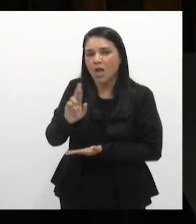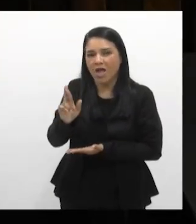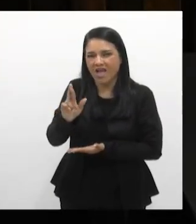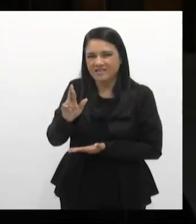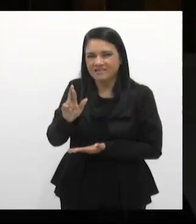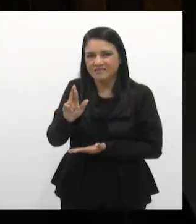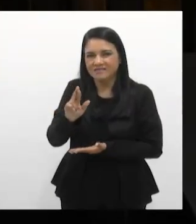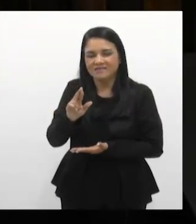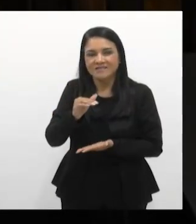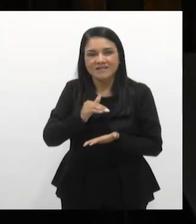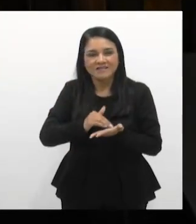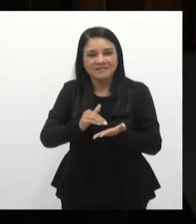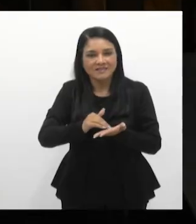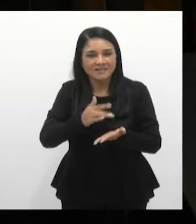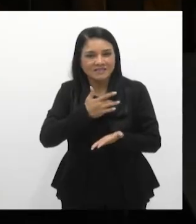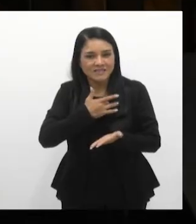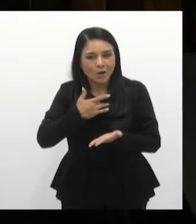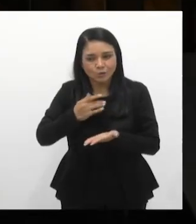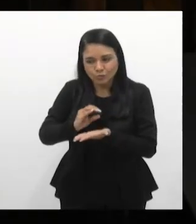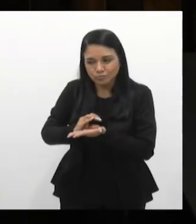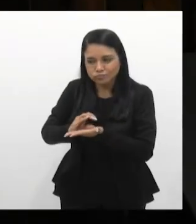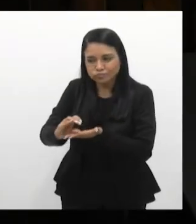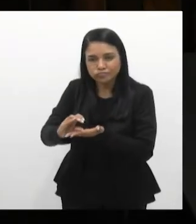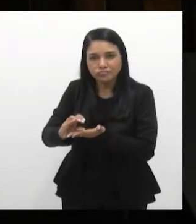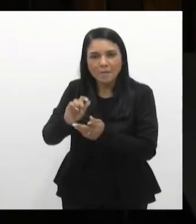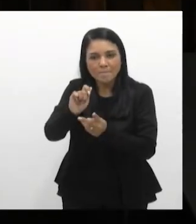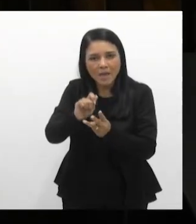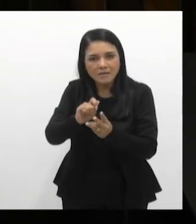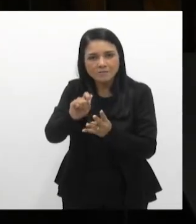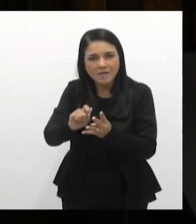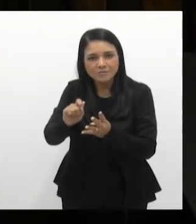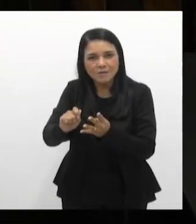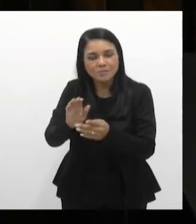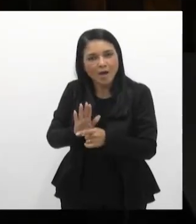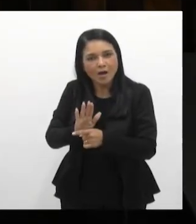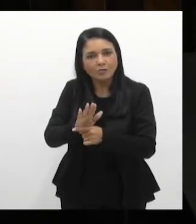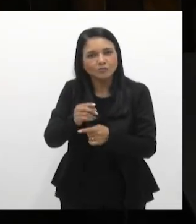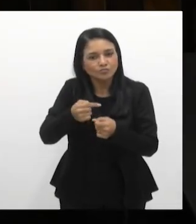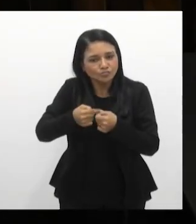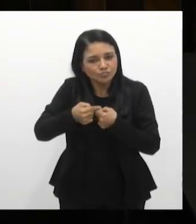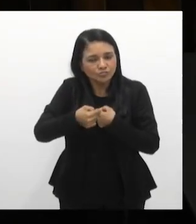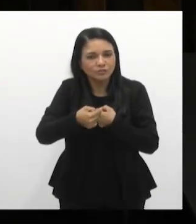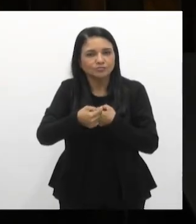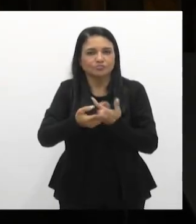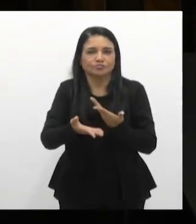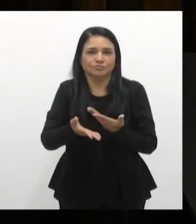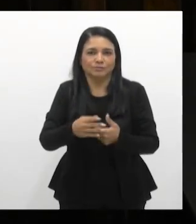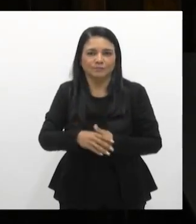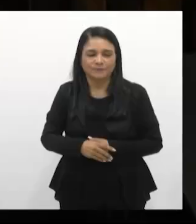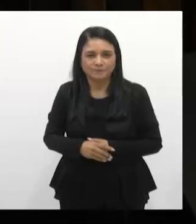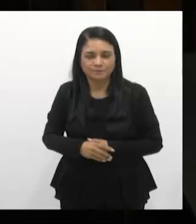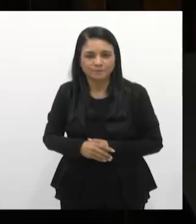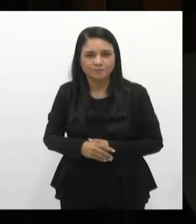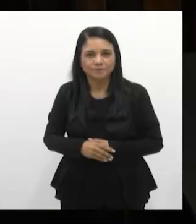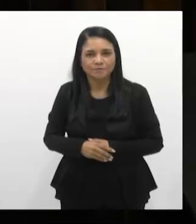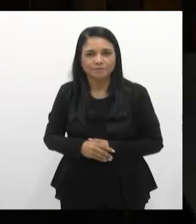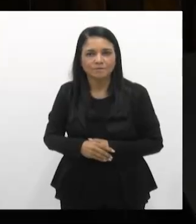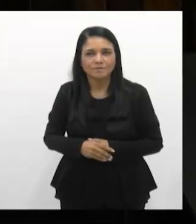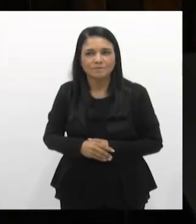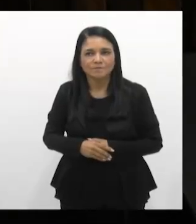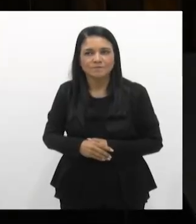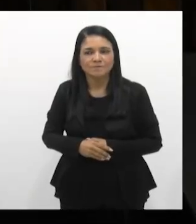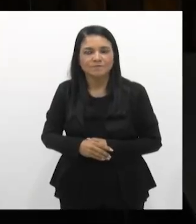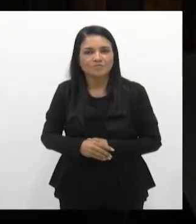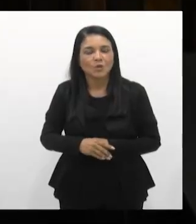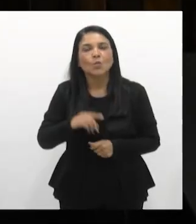de Saúde do Estado fazer esse repasse todo mês para ajudar os municípios do interior? O que custa isso para o governo